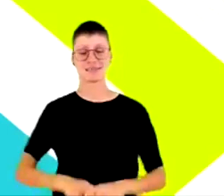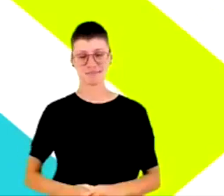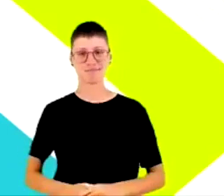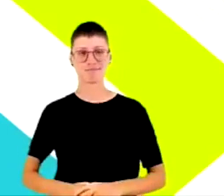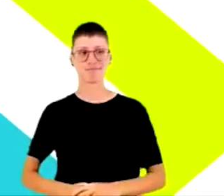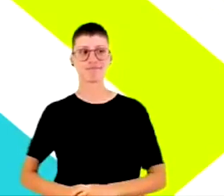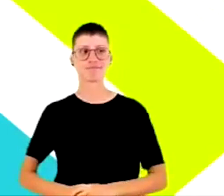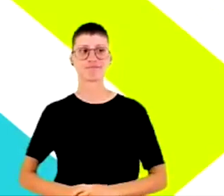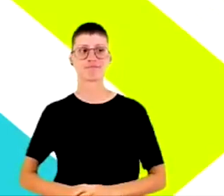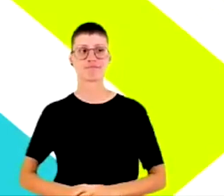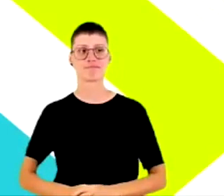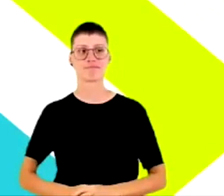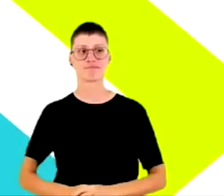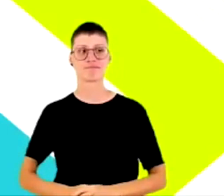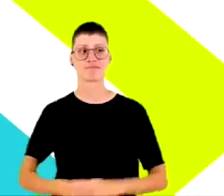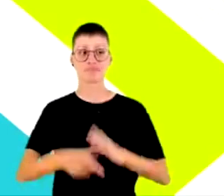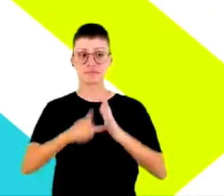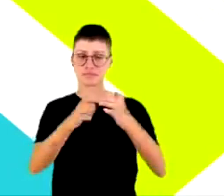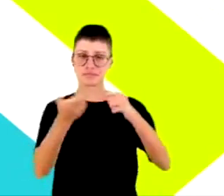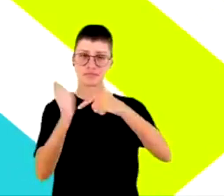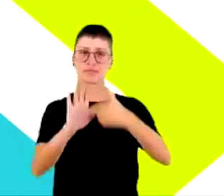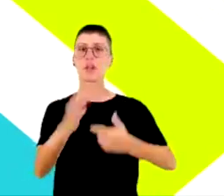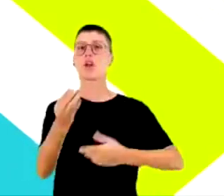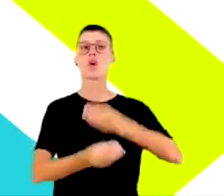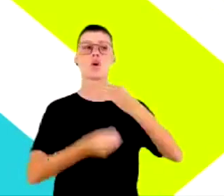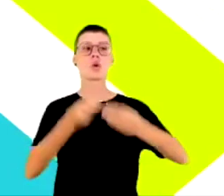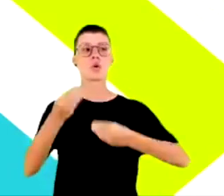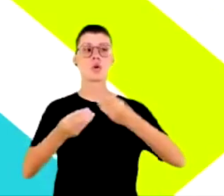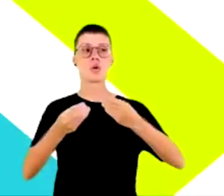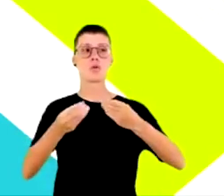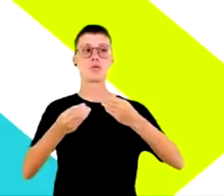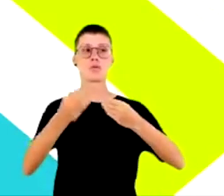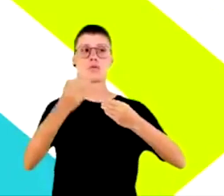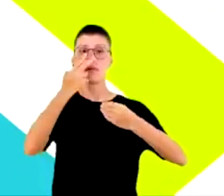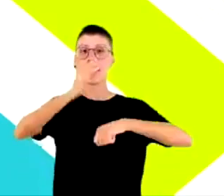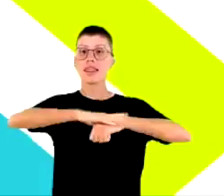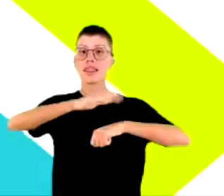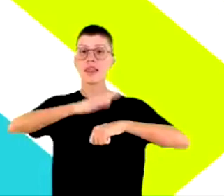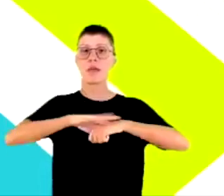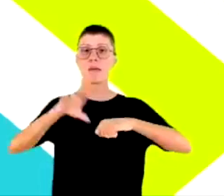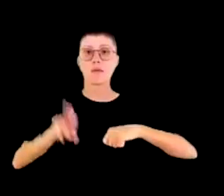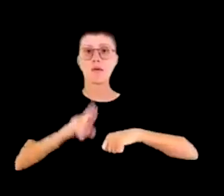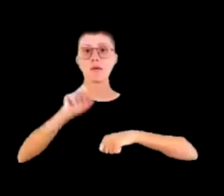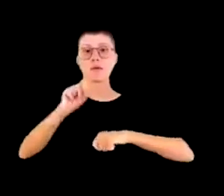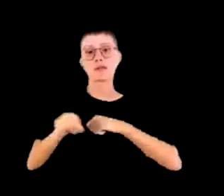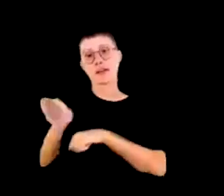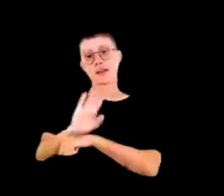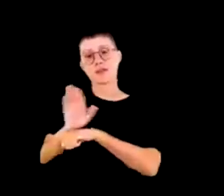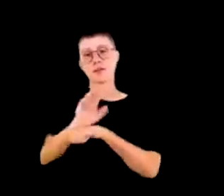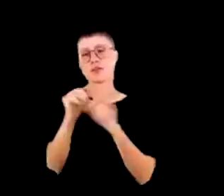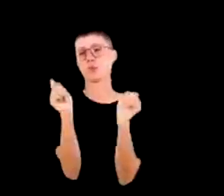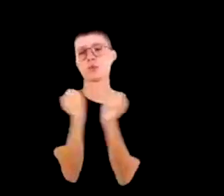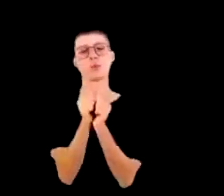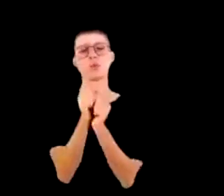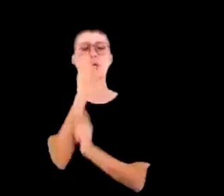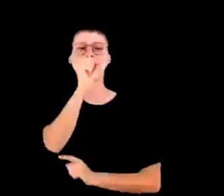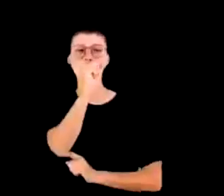Aí só para mostrar como esse dispositivo fica em campo, tem um videozinho bem rapidinho, vamos ver.